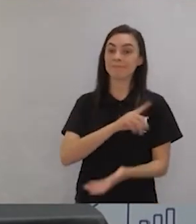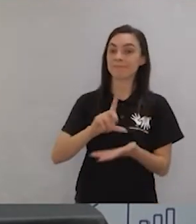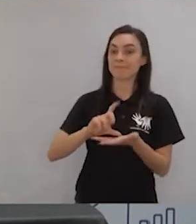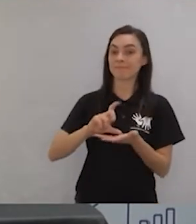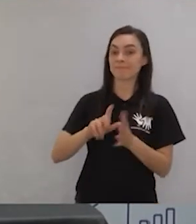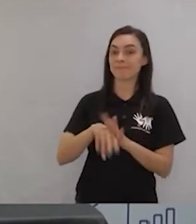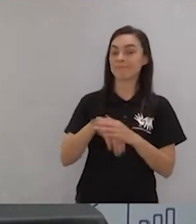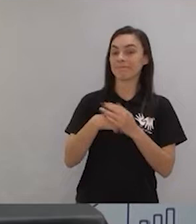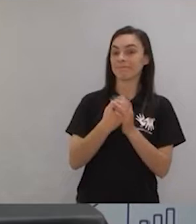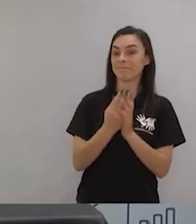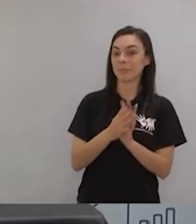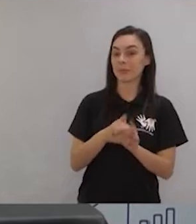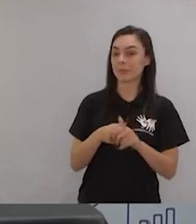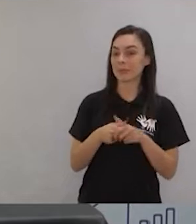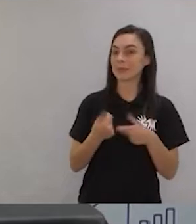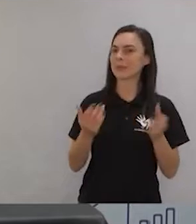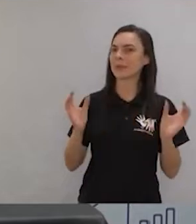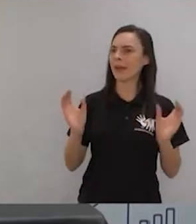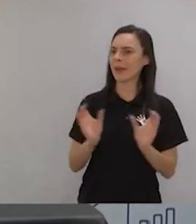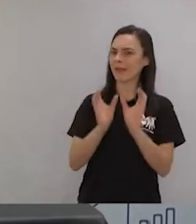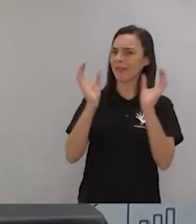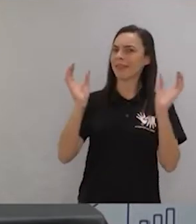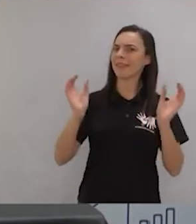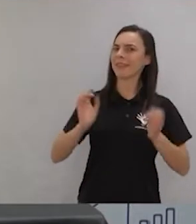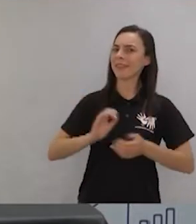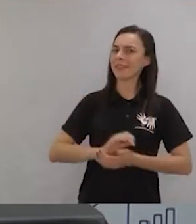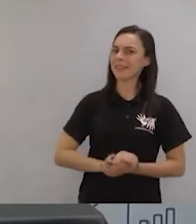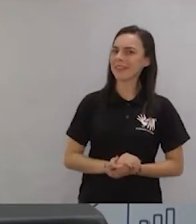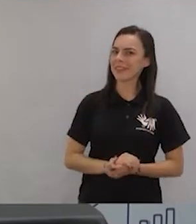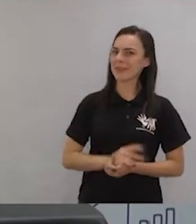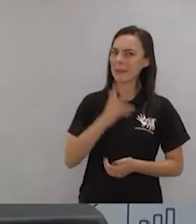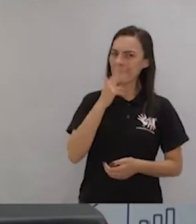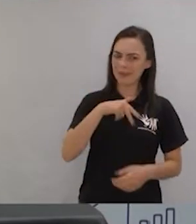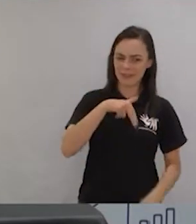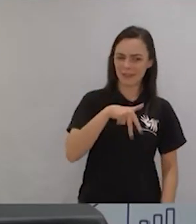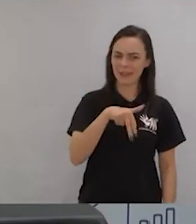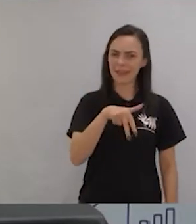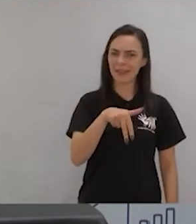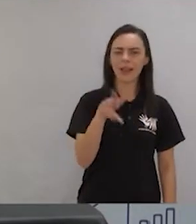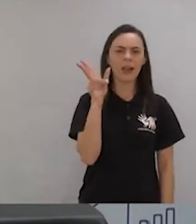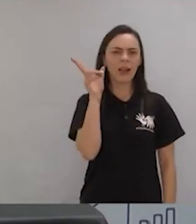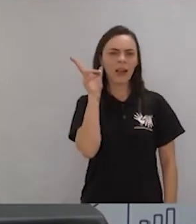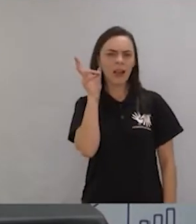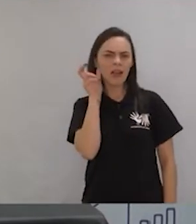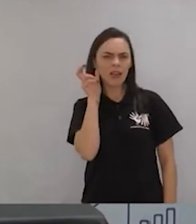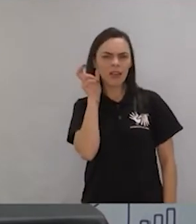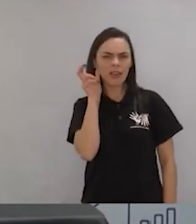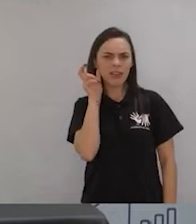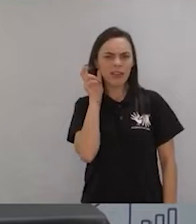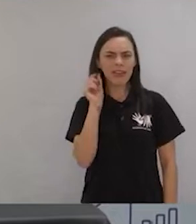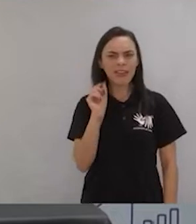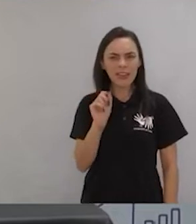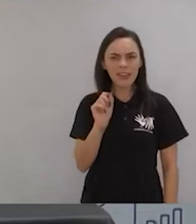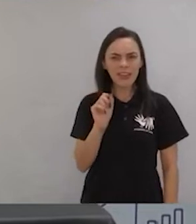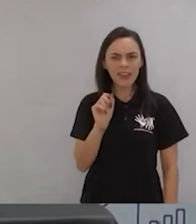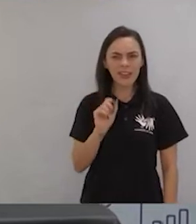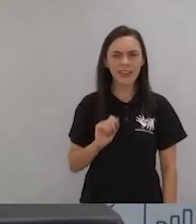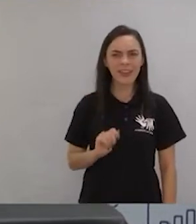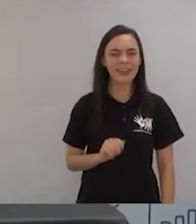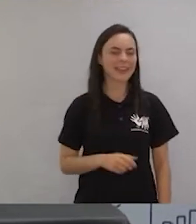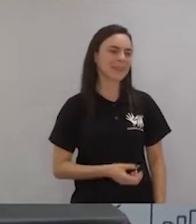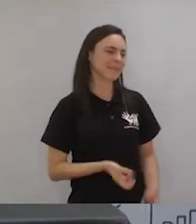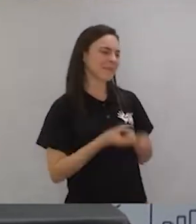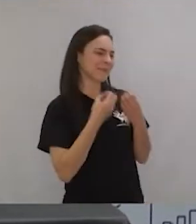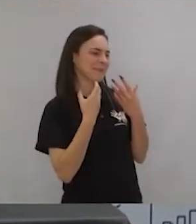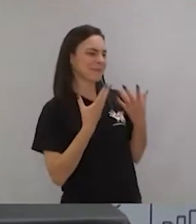Higienizar as minhas mãos. Mas, professora, olha que coincidência. Eu tava passando aqui por perto e ouvi você falar, professora Jaque. Ai,